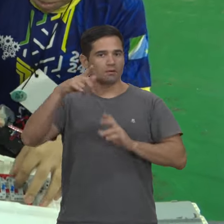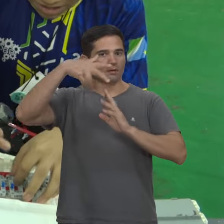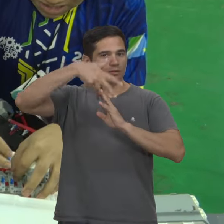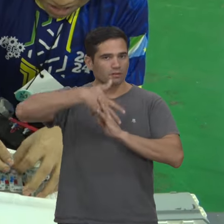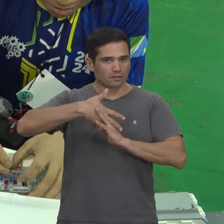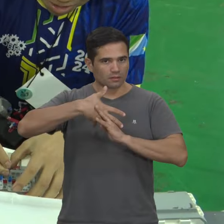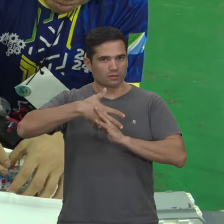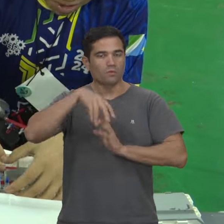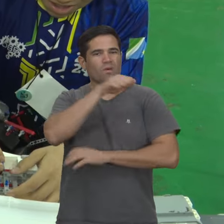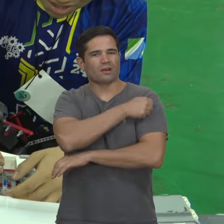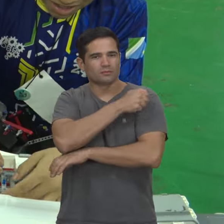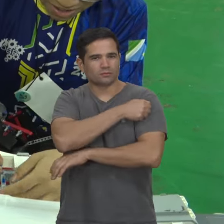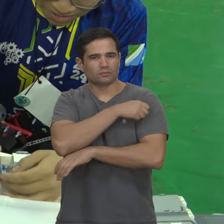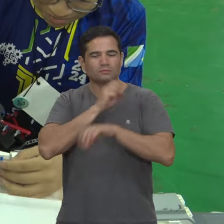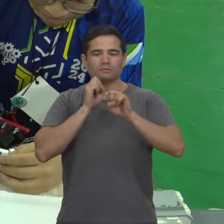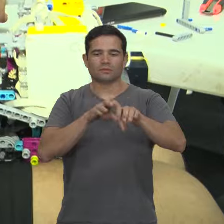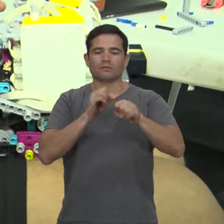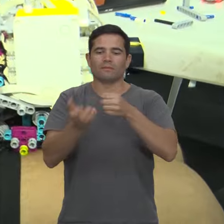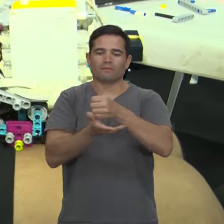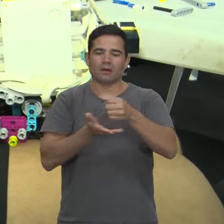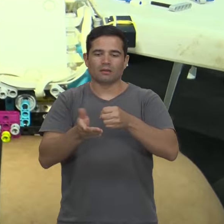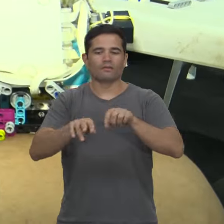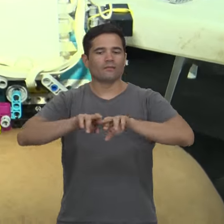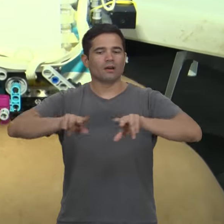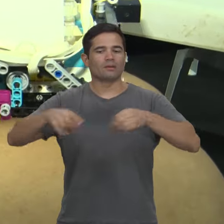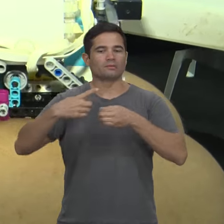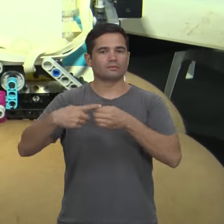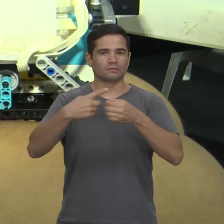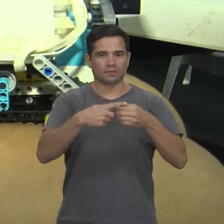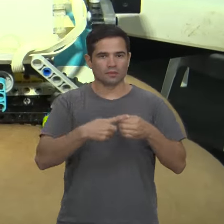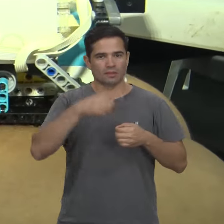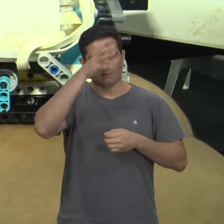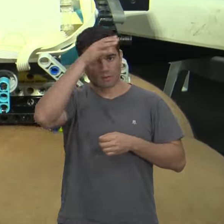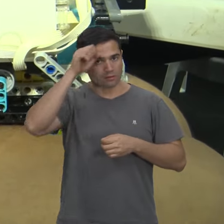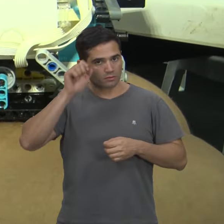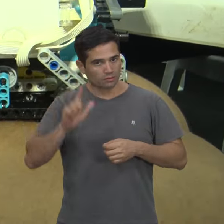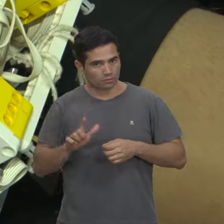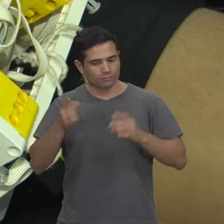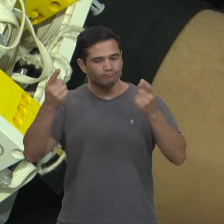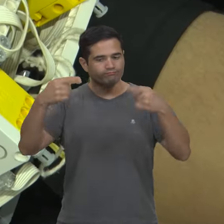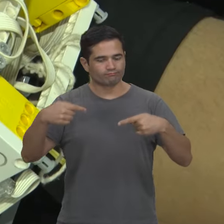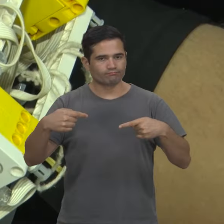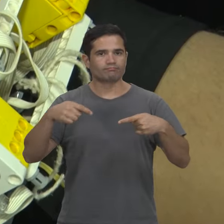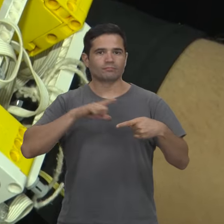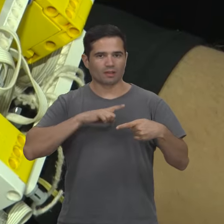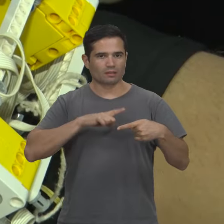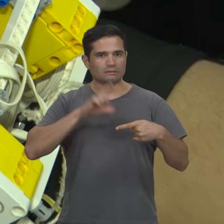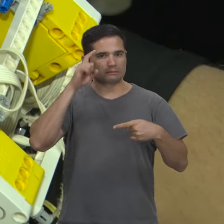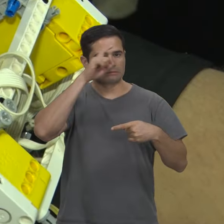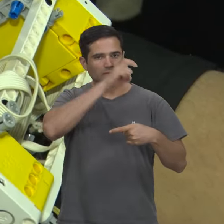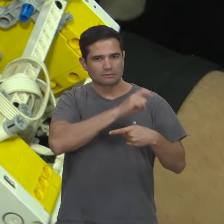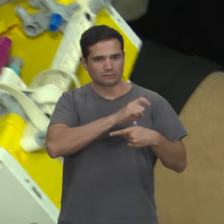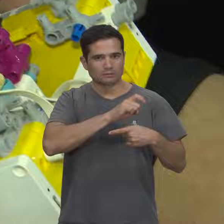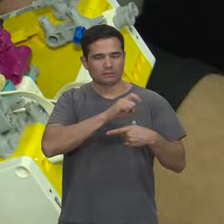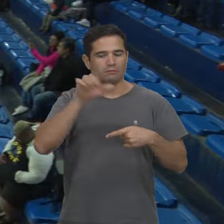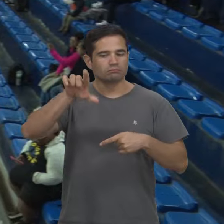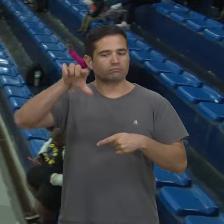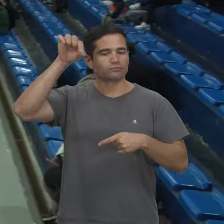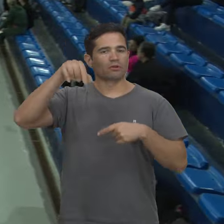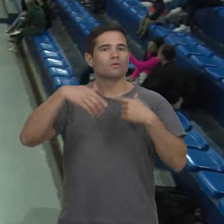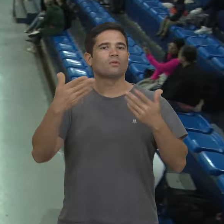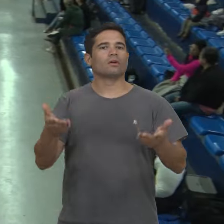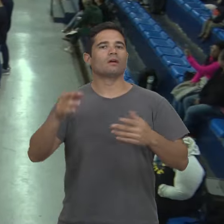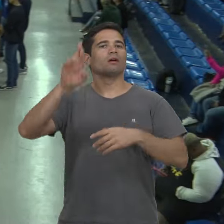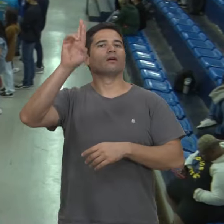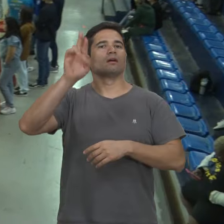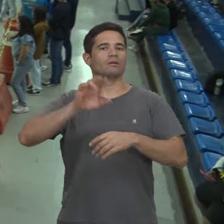da educação básica de diversos municípios de Mato Grosso do Sul. A competição é disputada e define quem representa